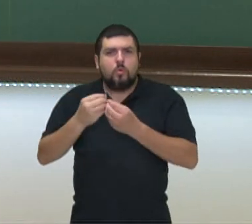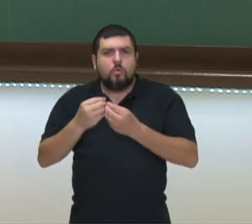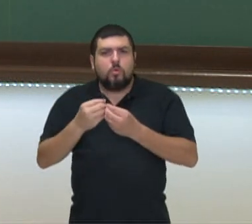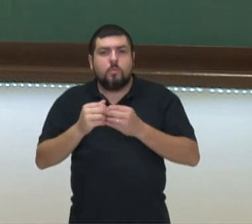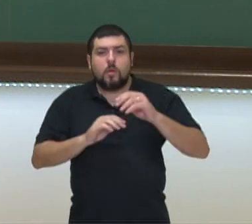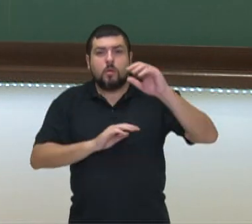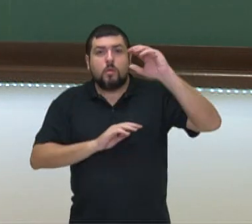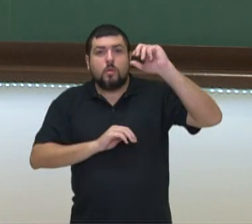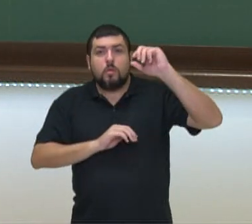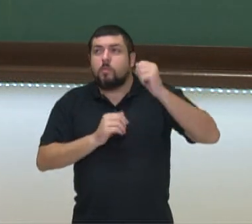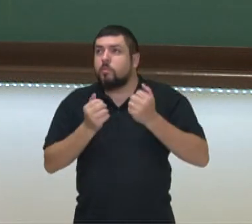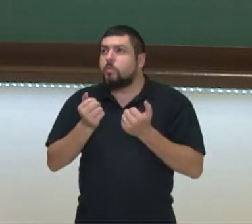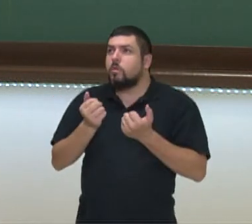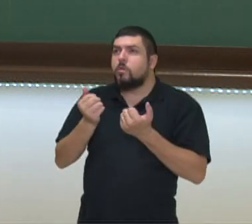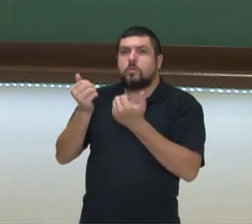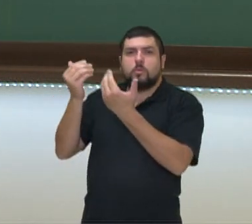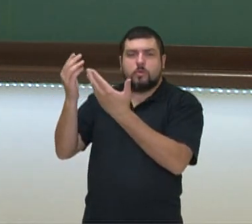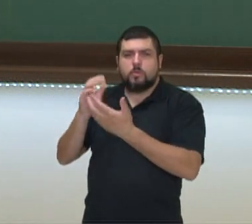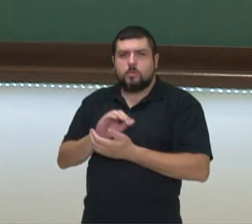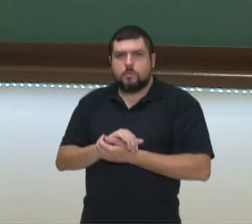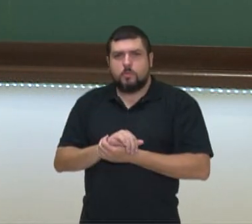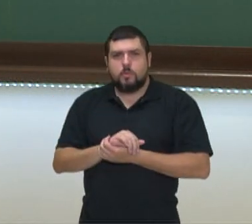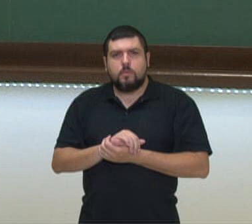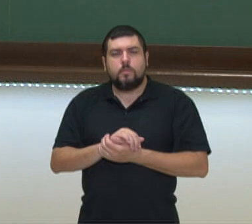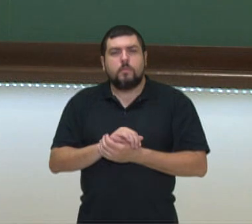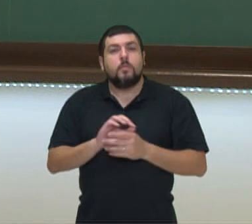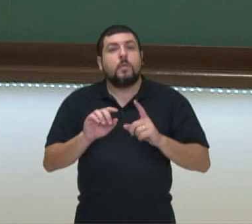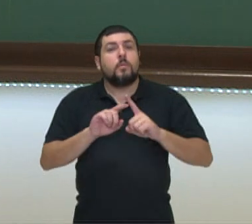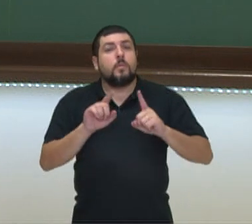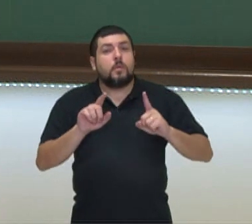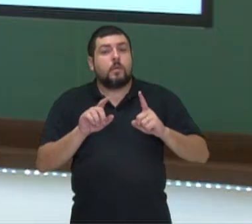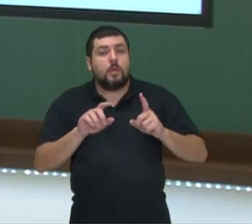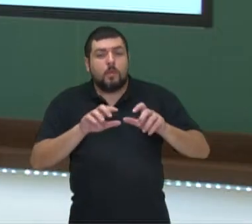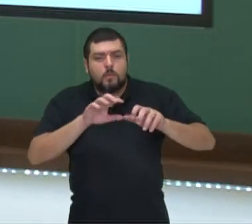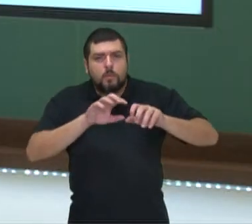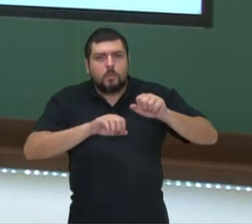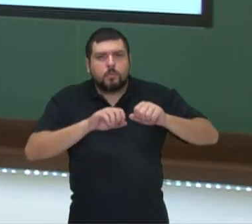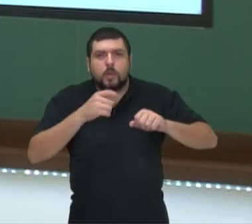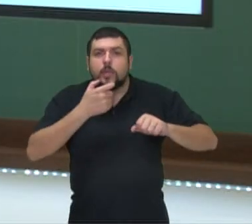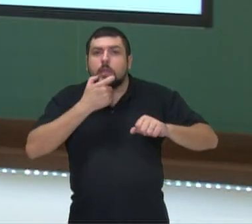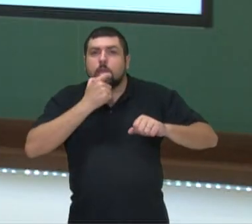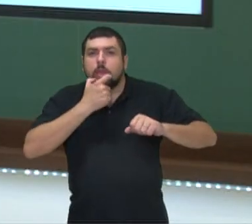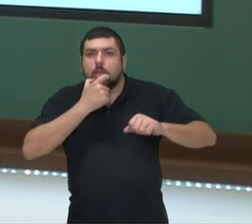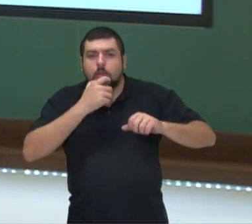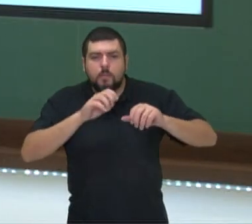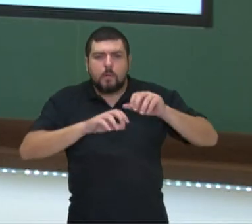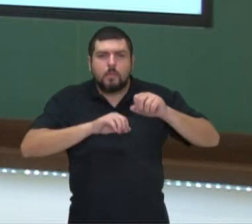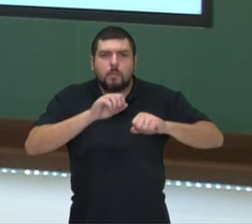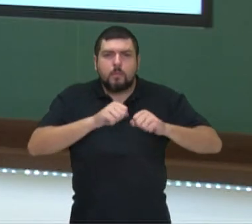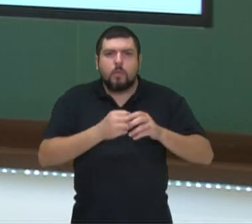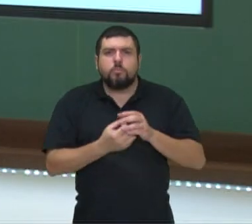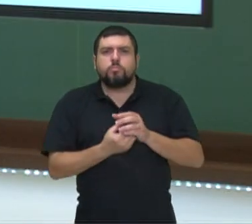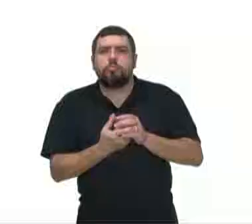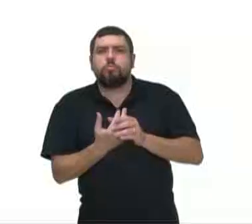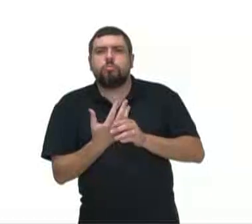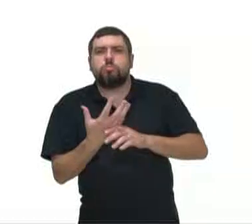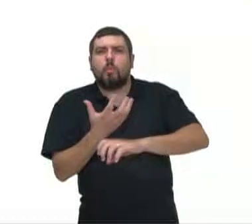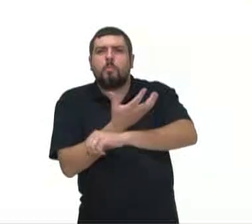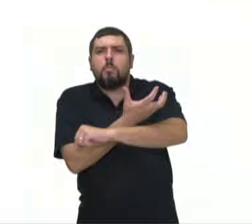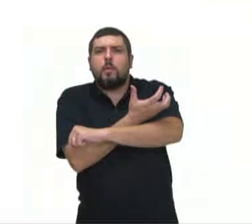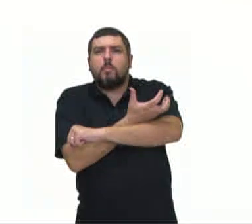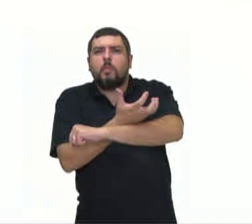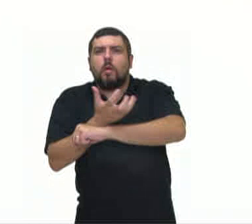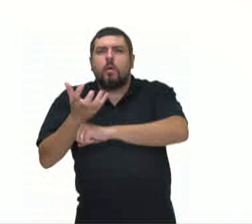gerava lucros. Então esses colonos, eles acabam se voltando para o cultivo do tabaco, né? E